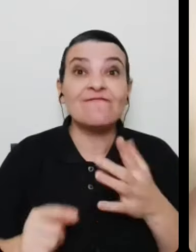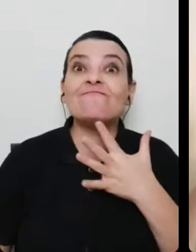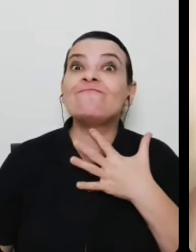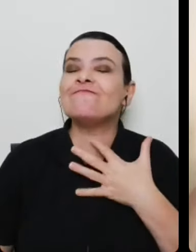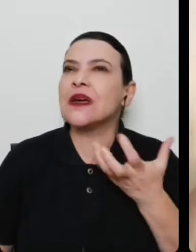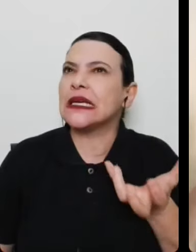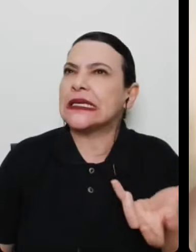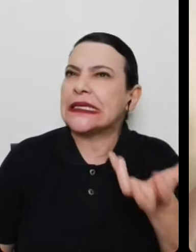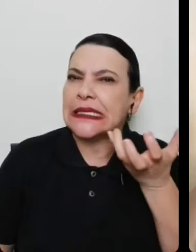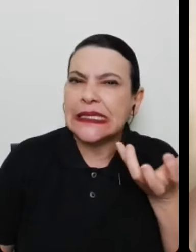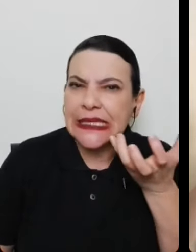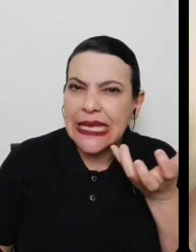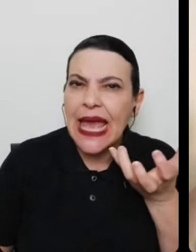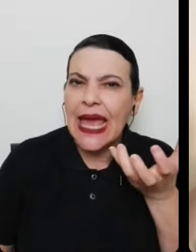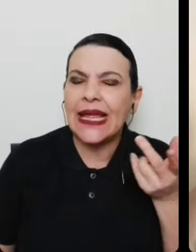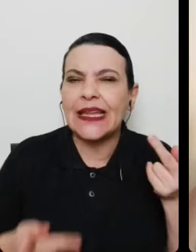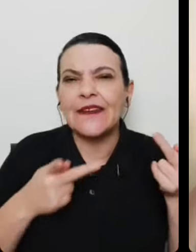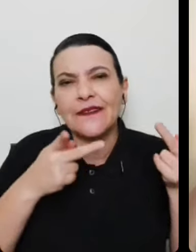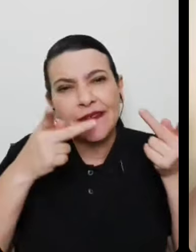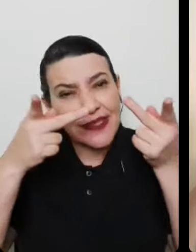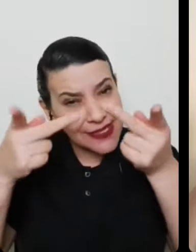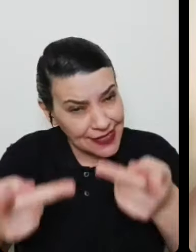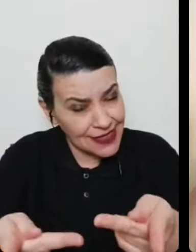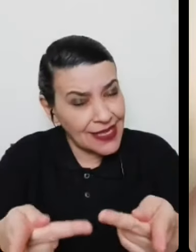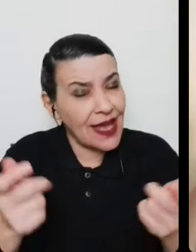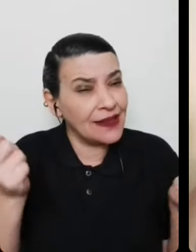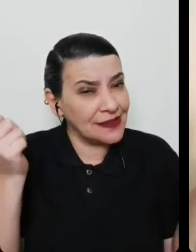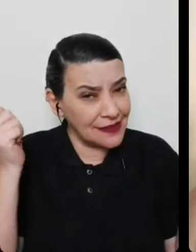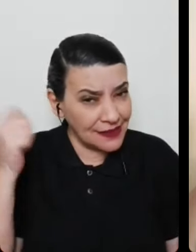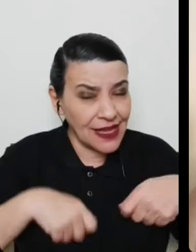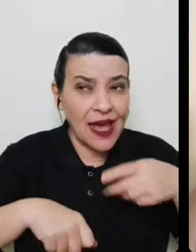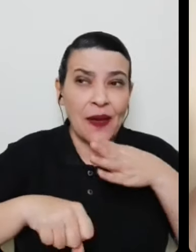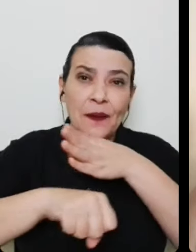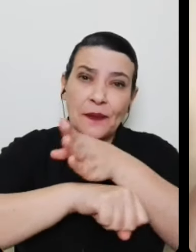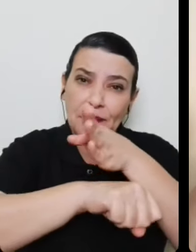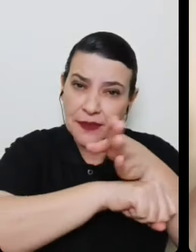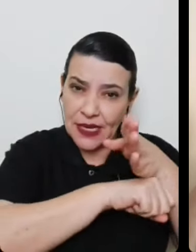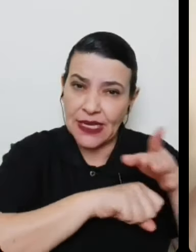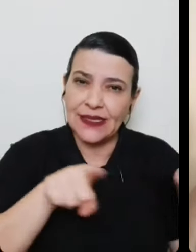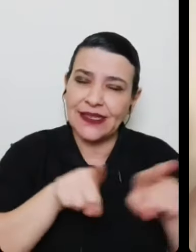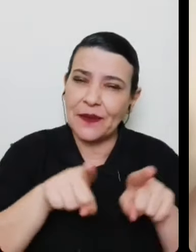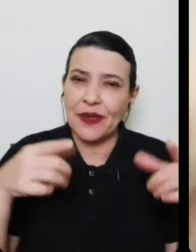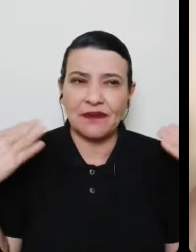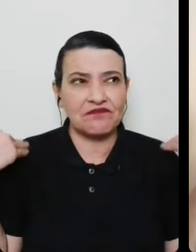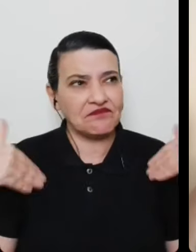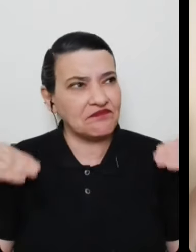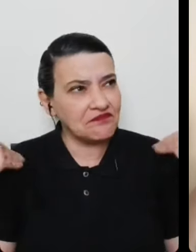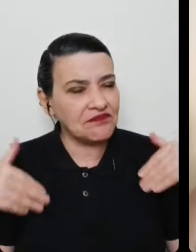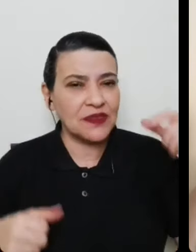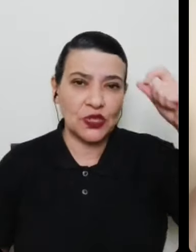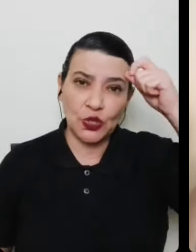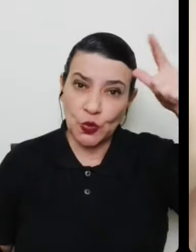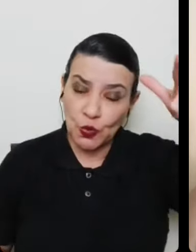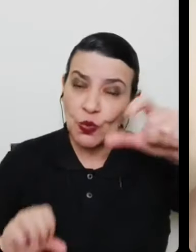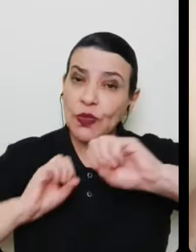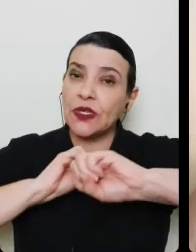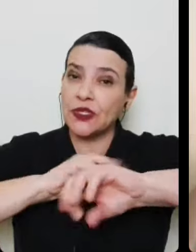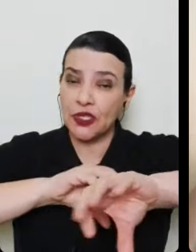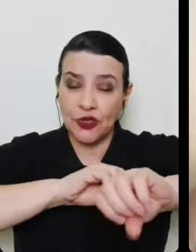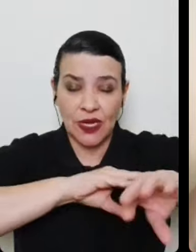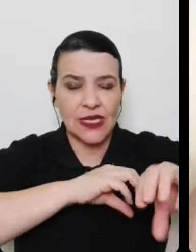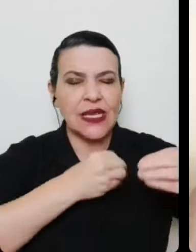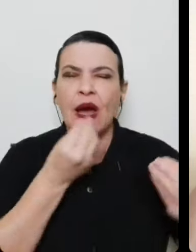Coloque no seu hall de possibilidades, né? De lazer, de cultura, de educação, o museu, né? Como é que a